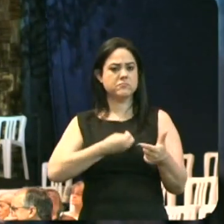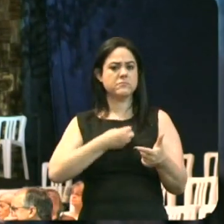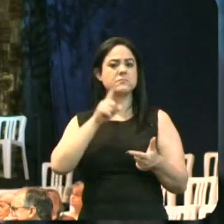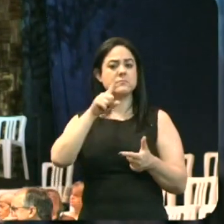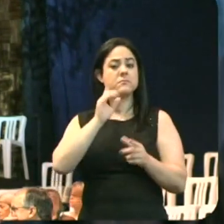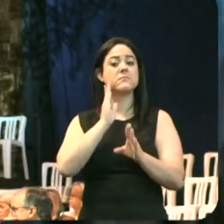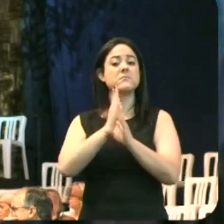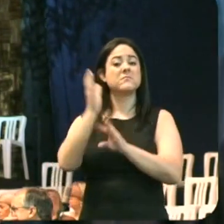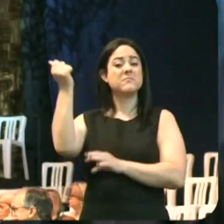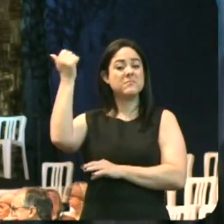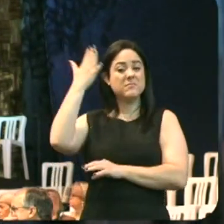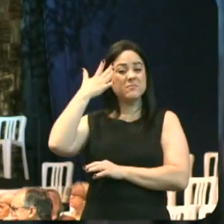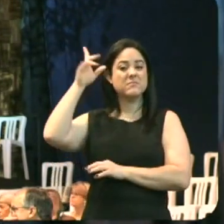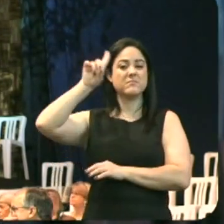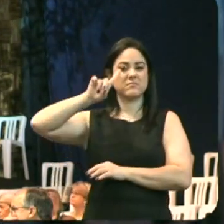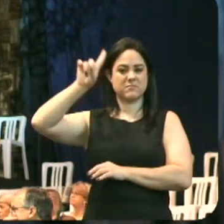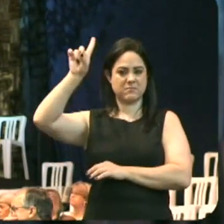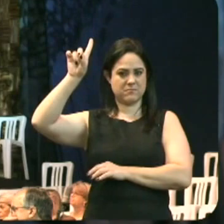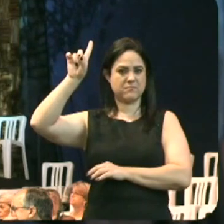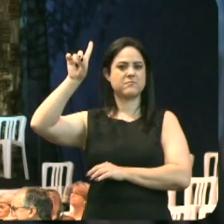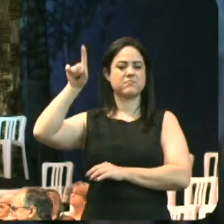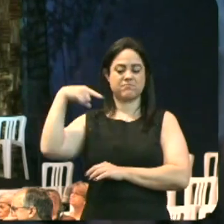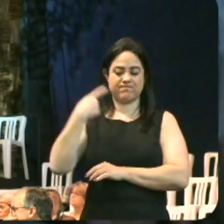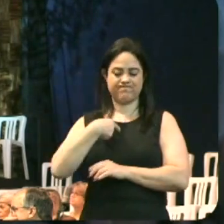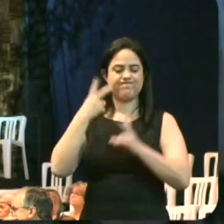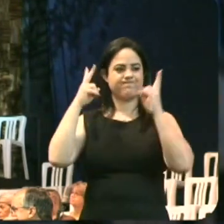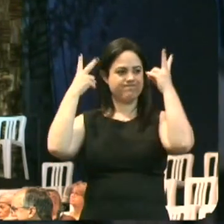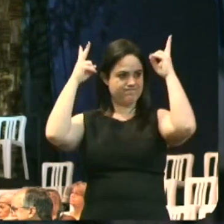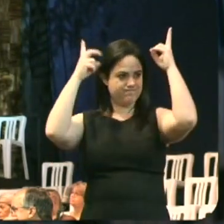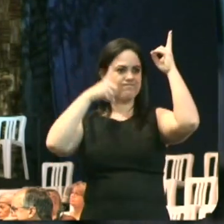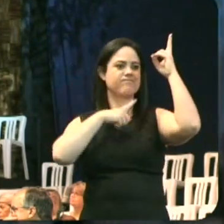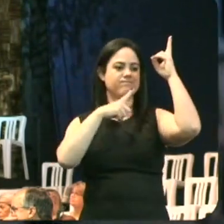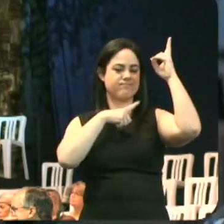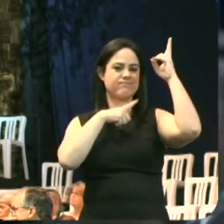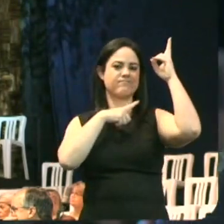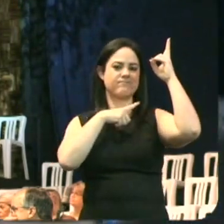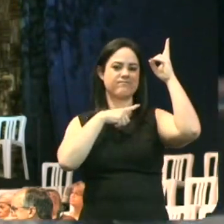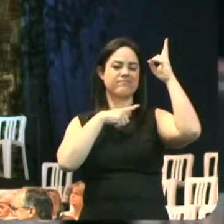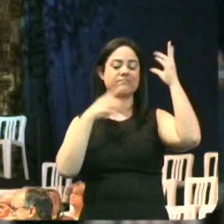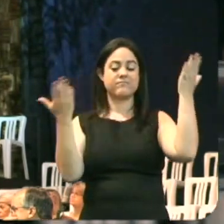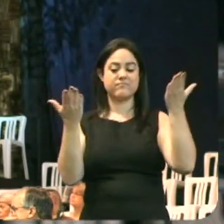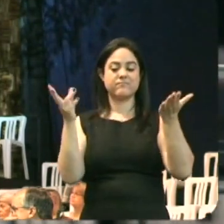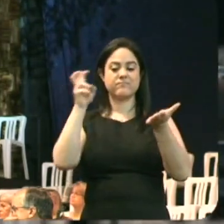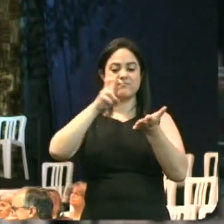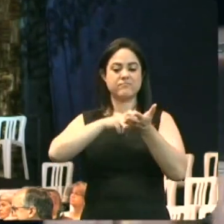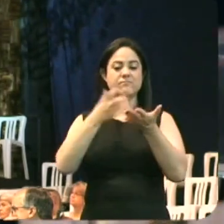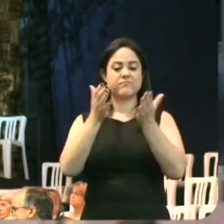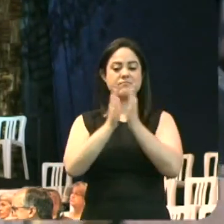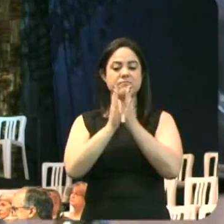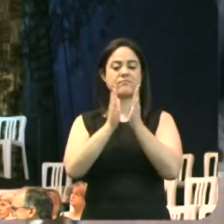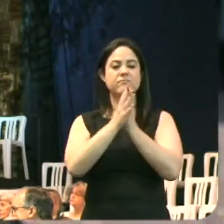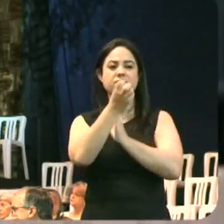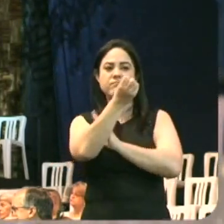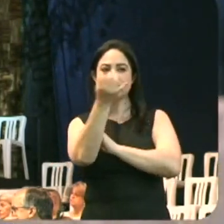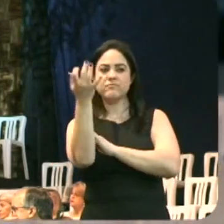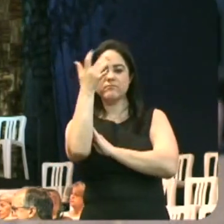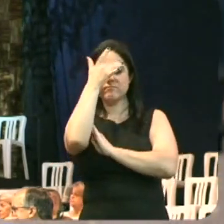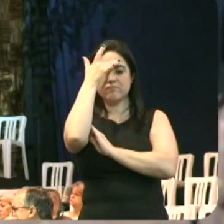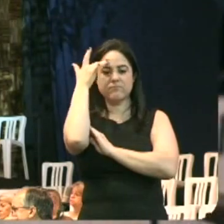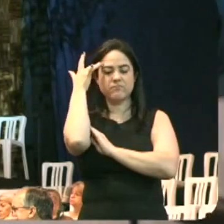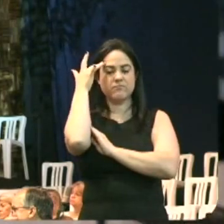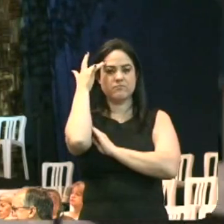com a graça de Deus a gente é vitorioso. Então nessa manhã eu quero orar com algumas